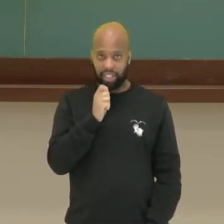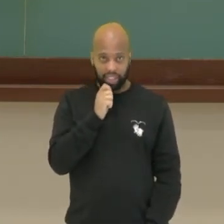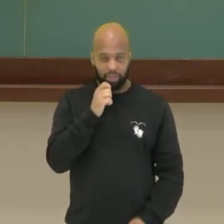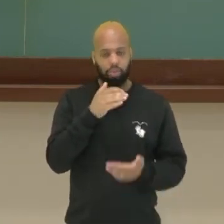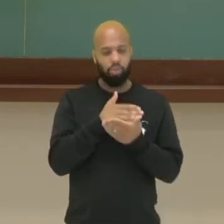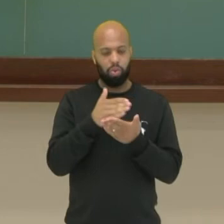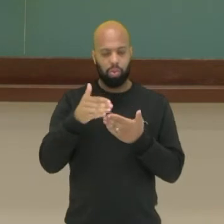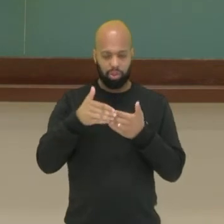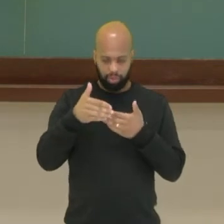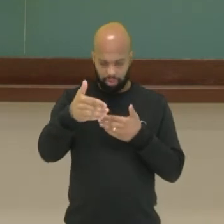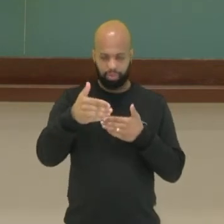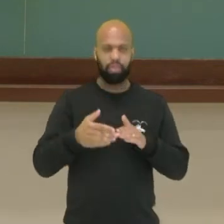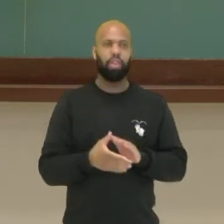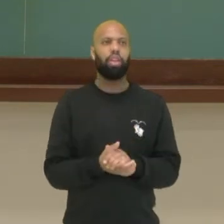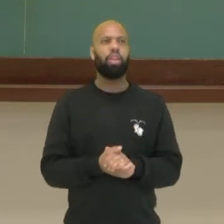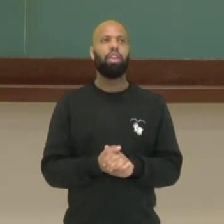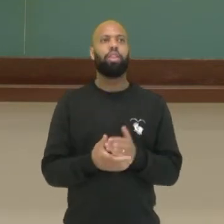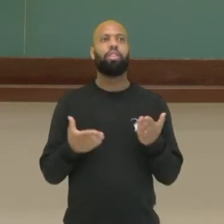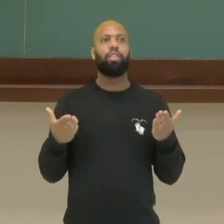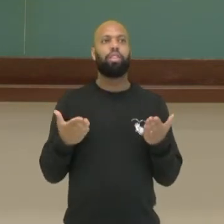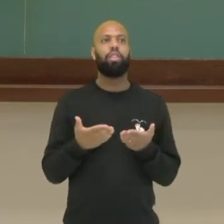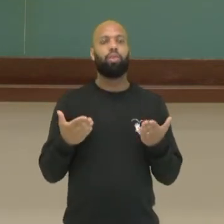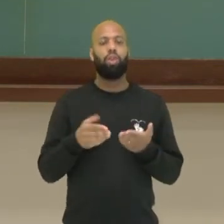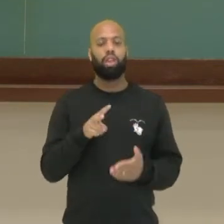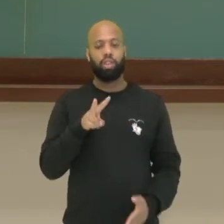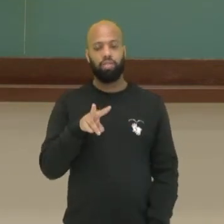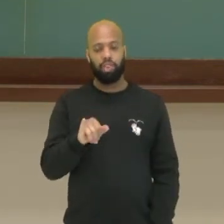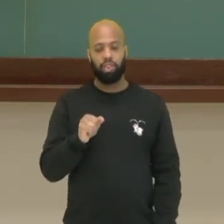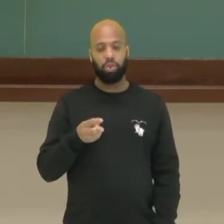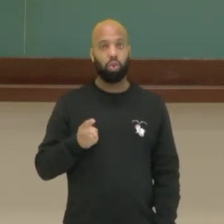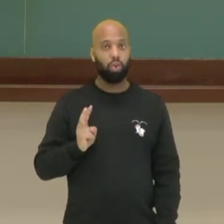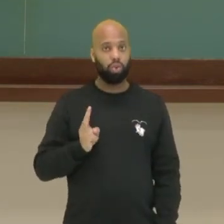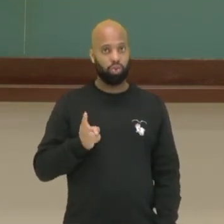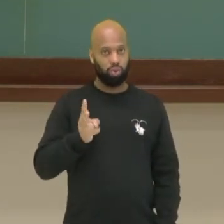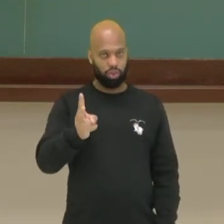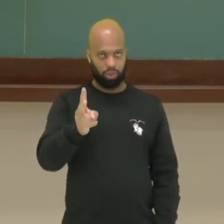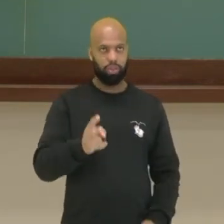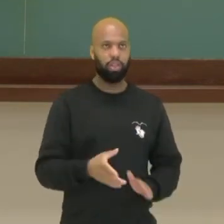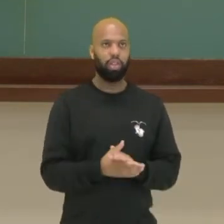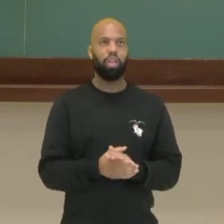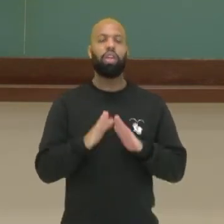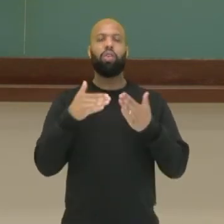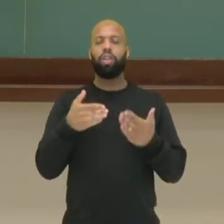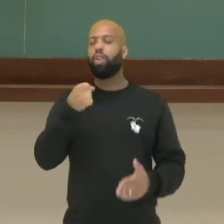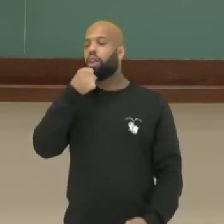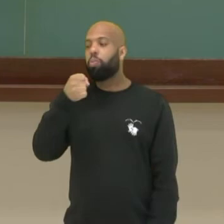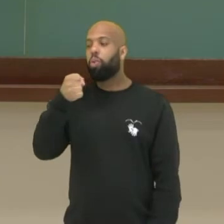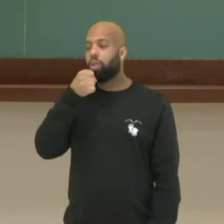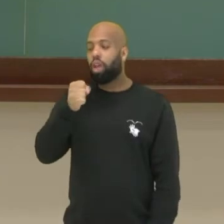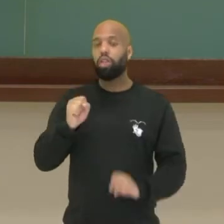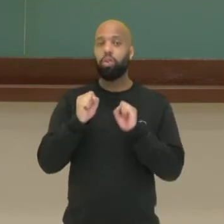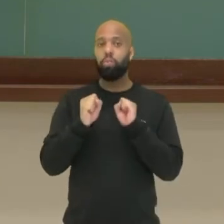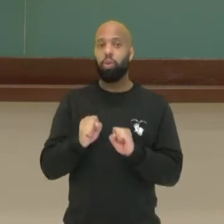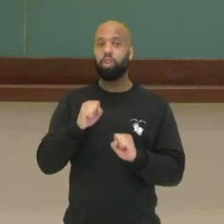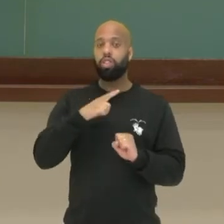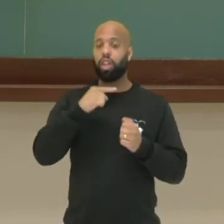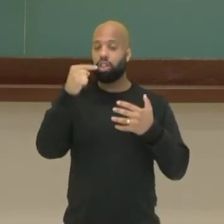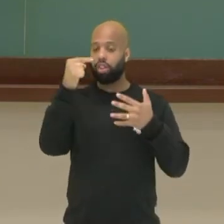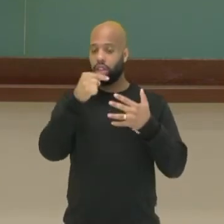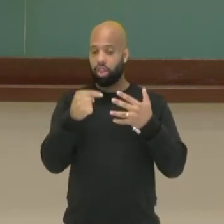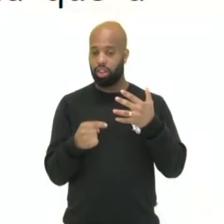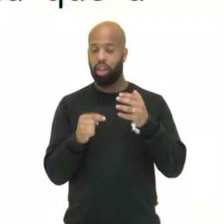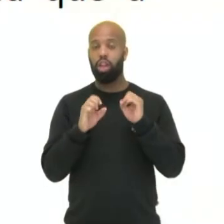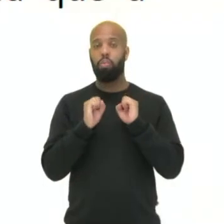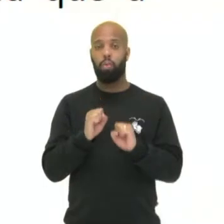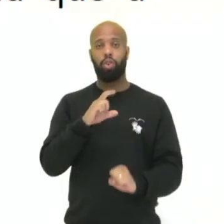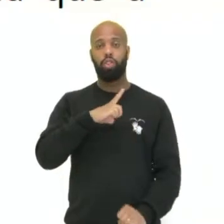fazer a partir de agora. Vamos lá então dar continuidade? A reportagem pode conter descrição e narração,